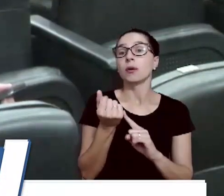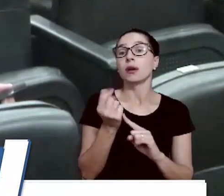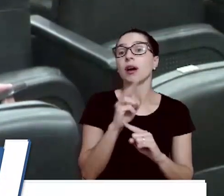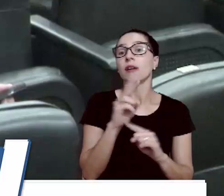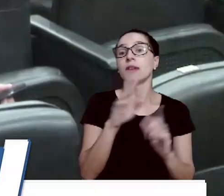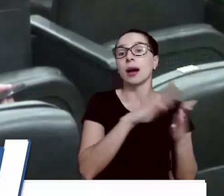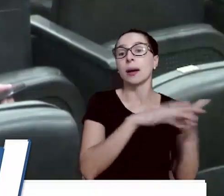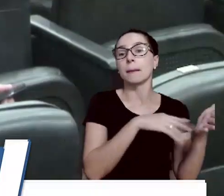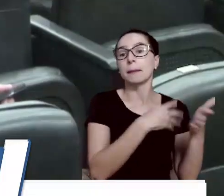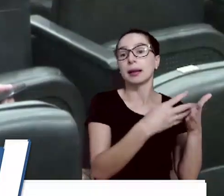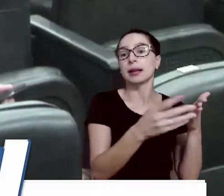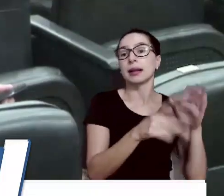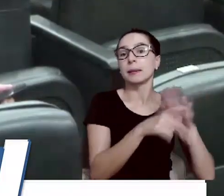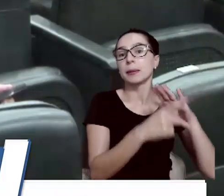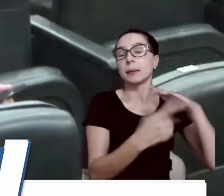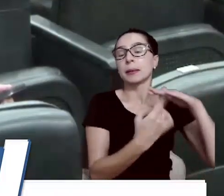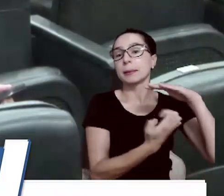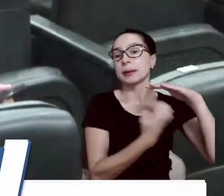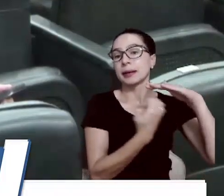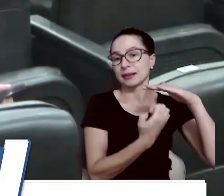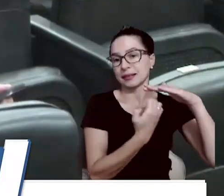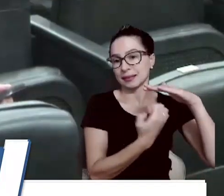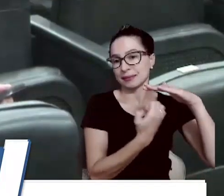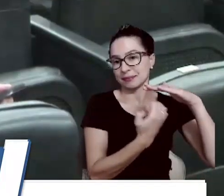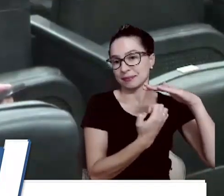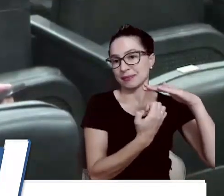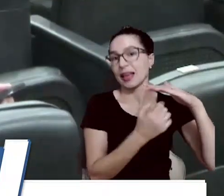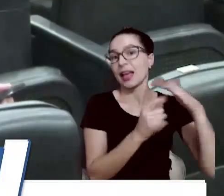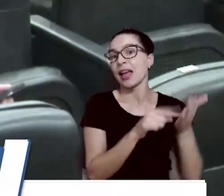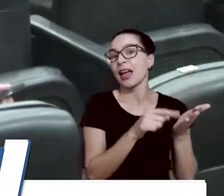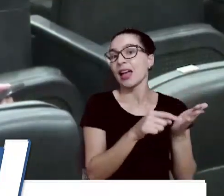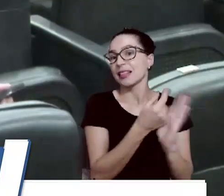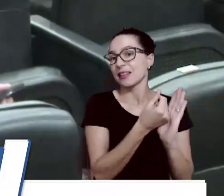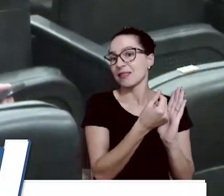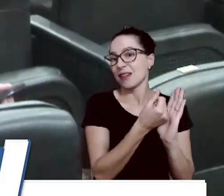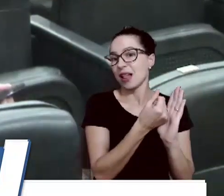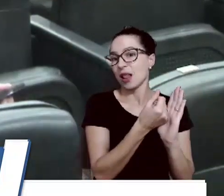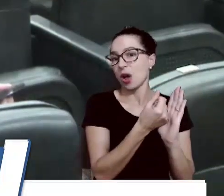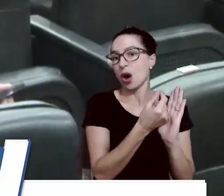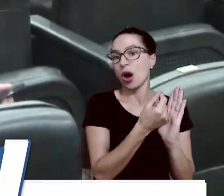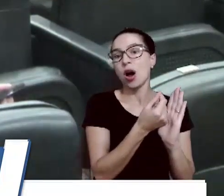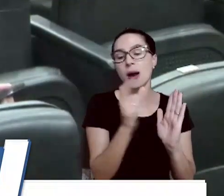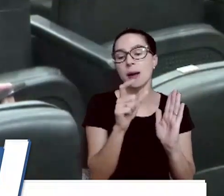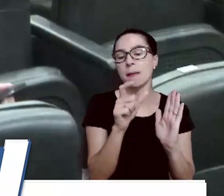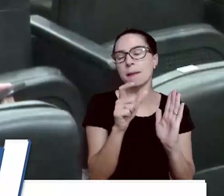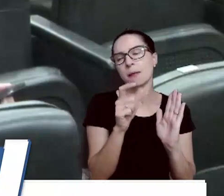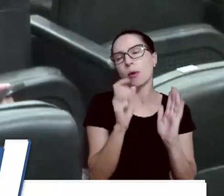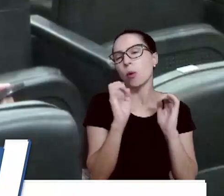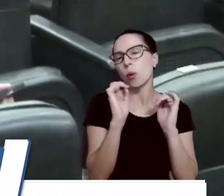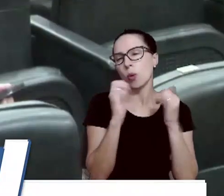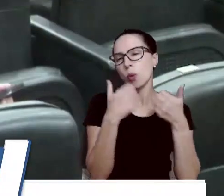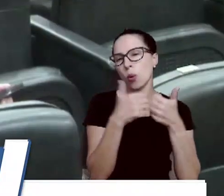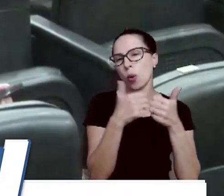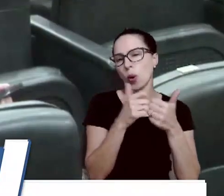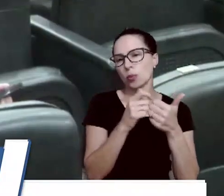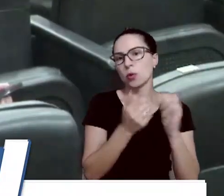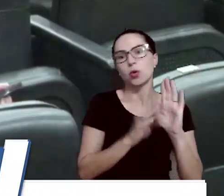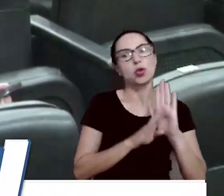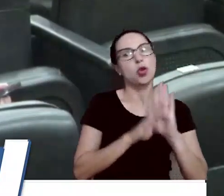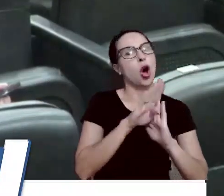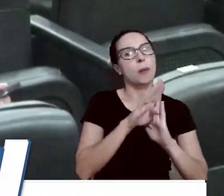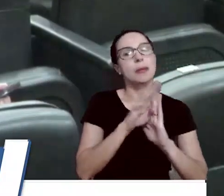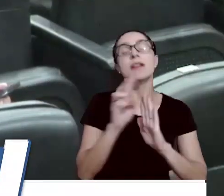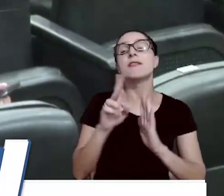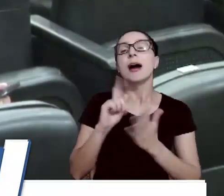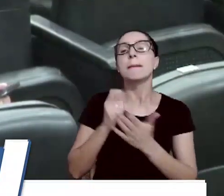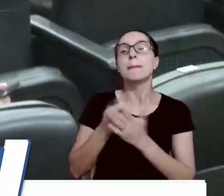da empresa. Automaticamente, esse preço da passagem vai subir, né? E quem vai pagar? Às vezes a faxineira